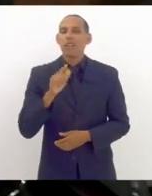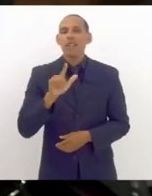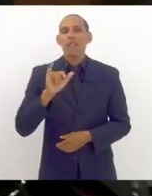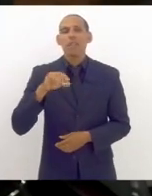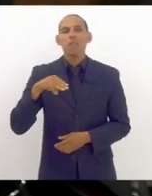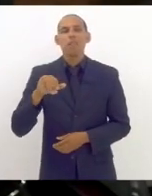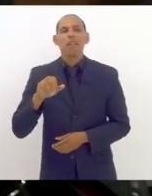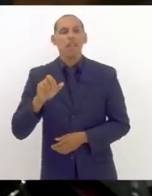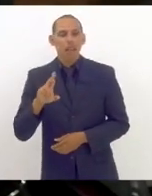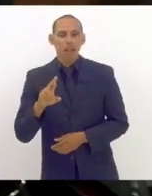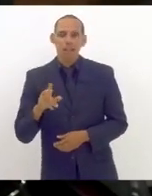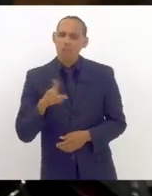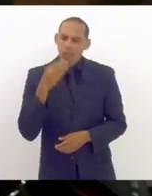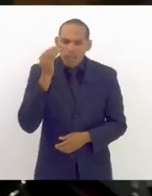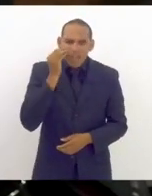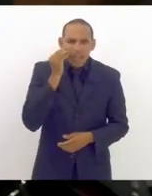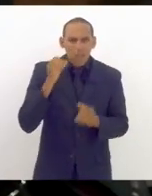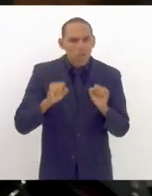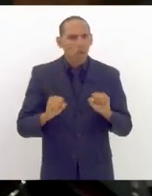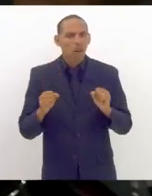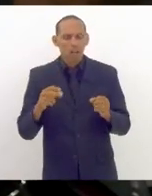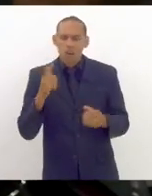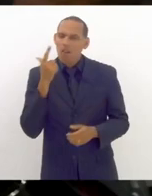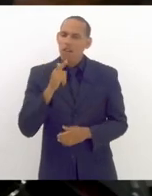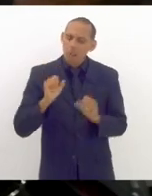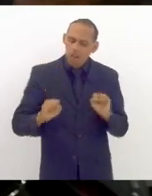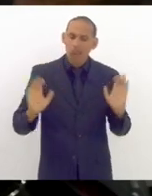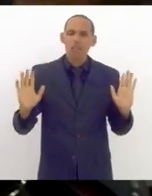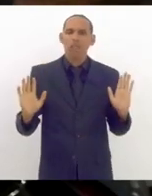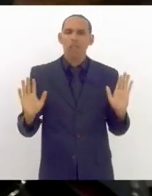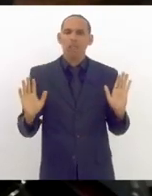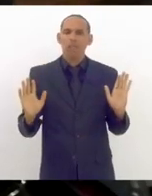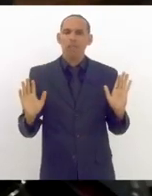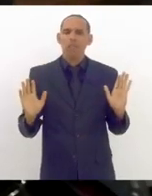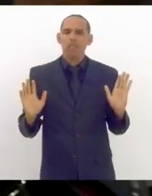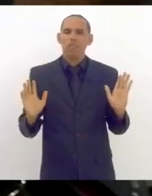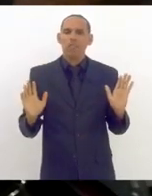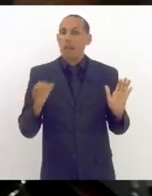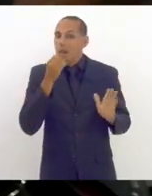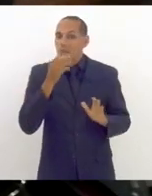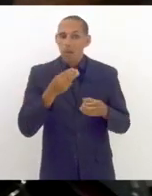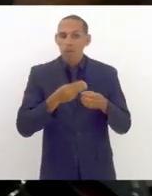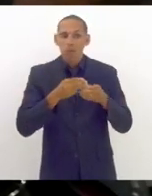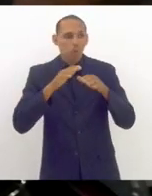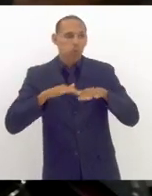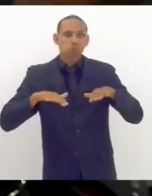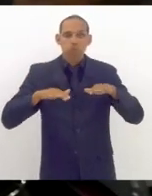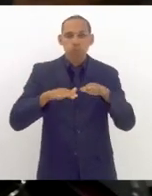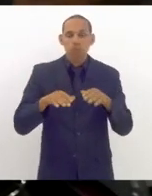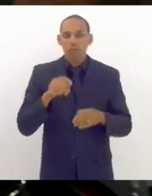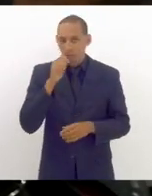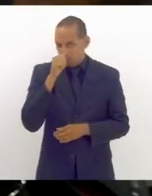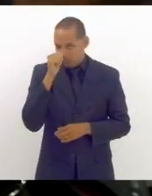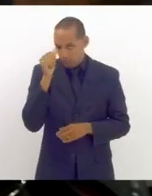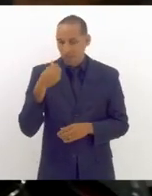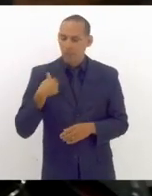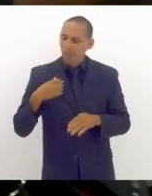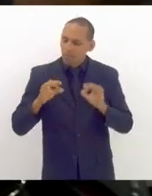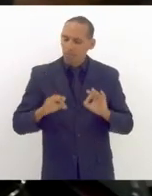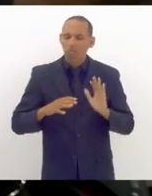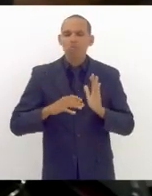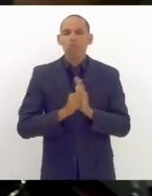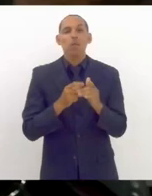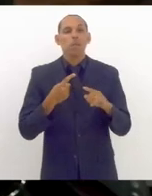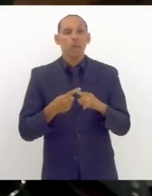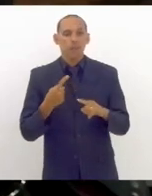tentar a gente pode conseguir isso não é isso vai valer para todos os municípios eu faço questão de deixar esse registro aqui